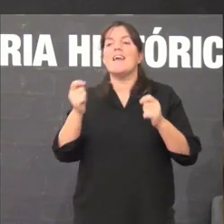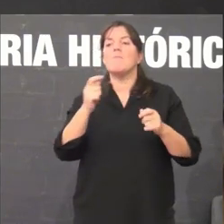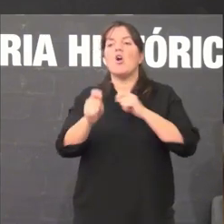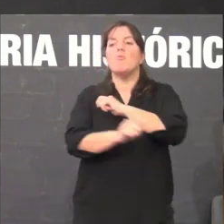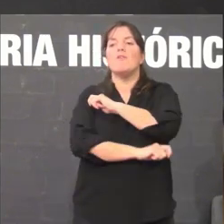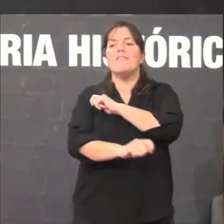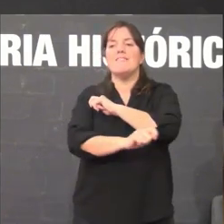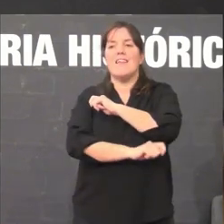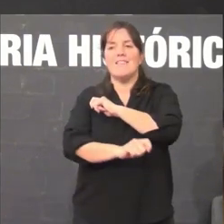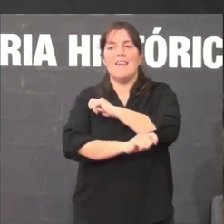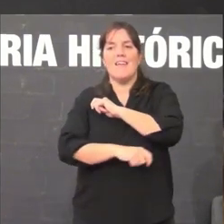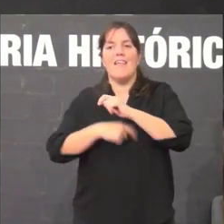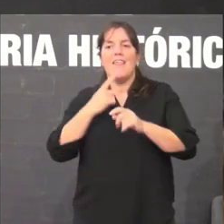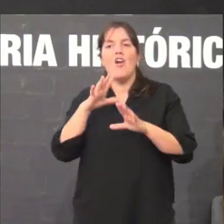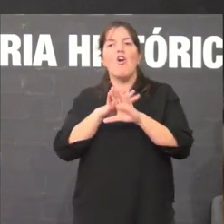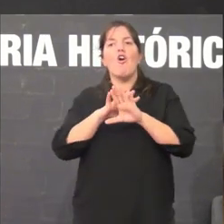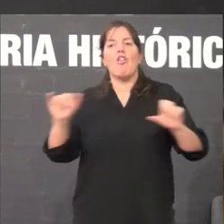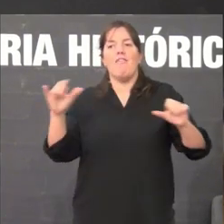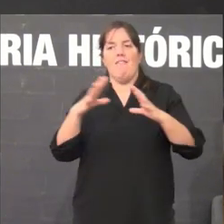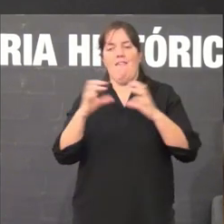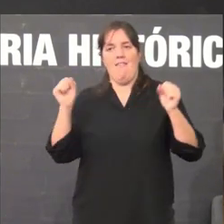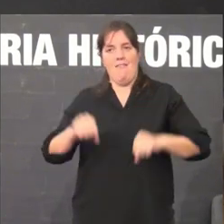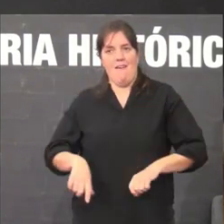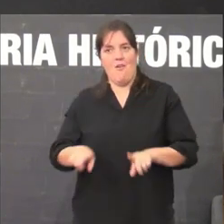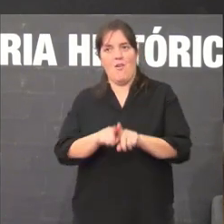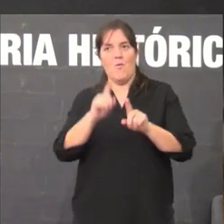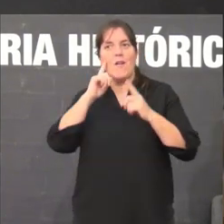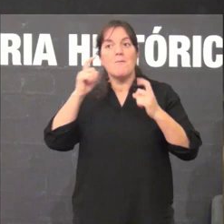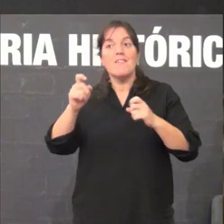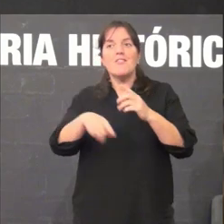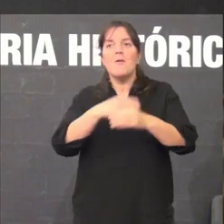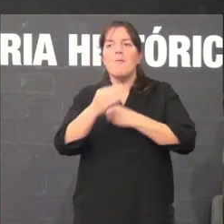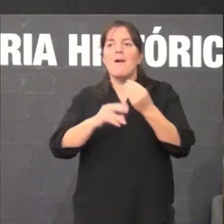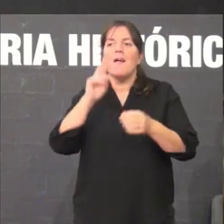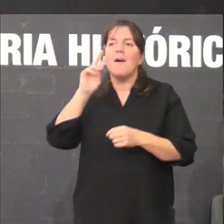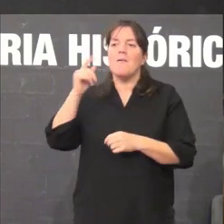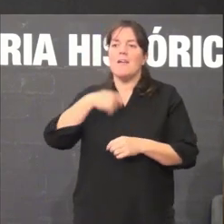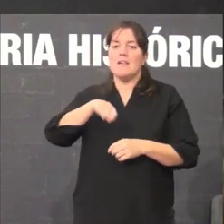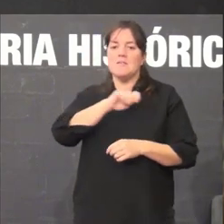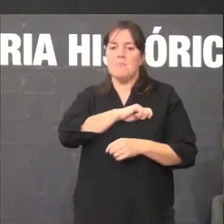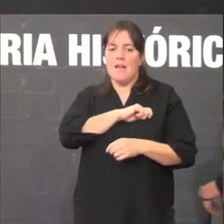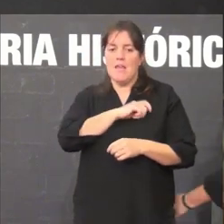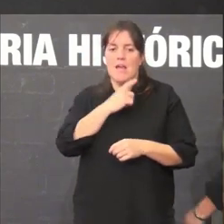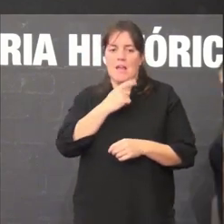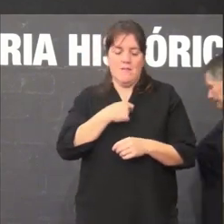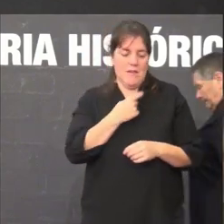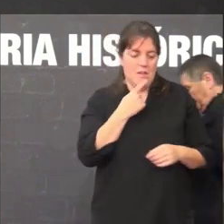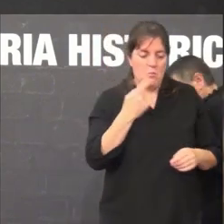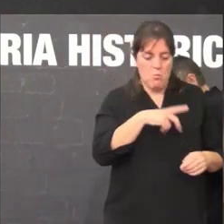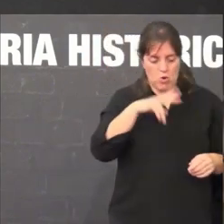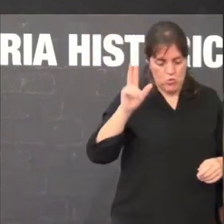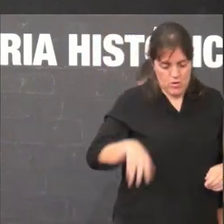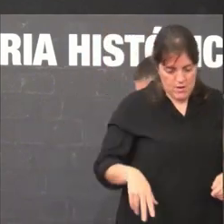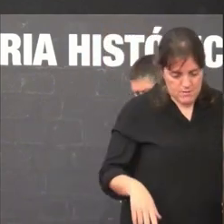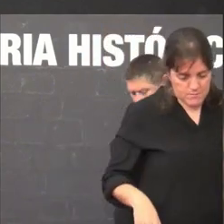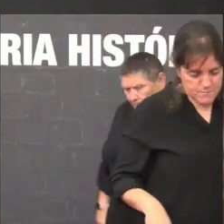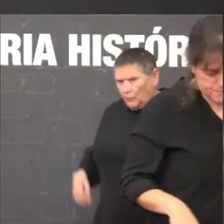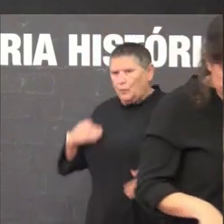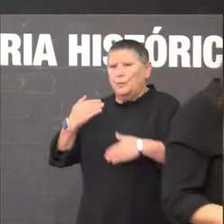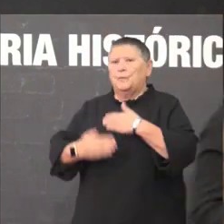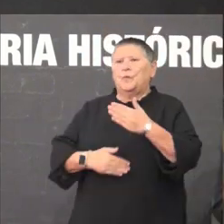de reconciliação, no entanto mais visível em Espanha do que propriamente em Portugal.